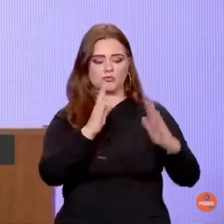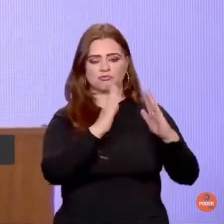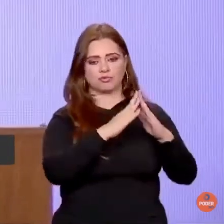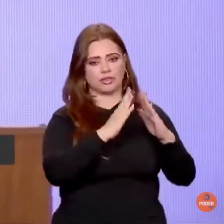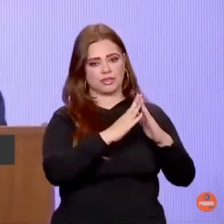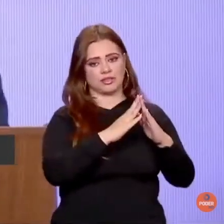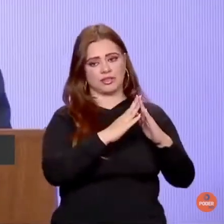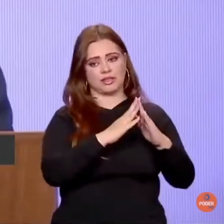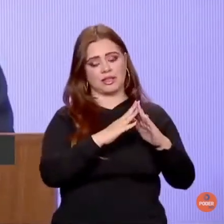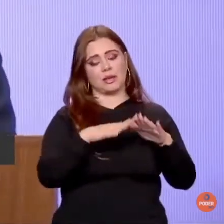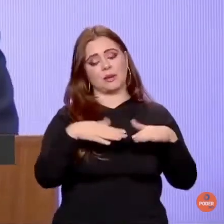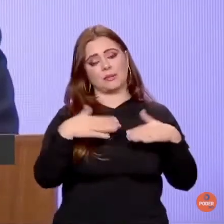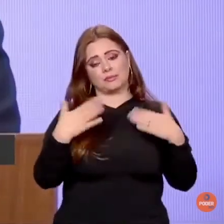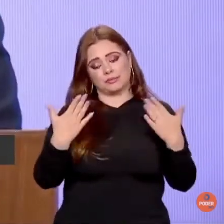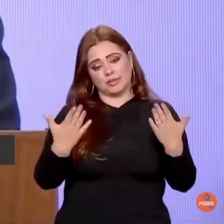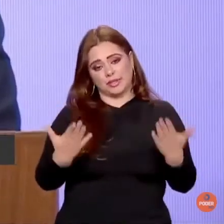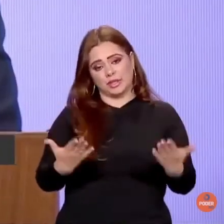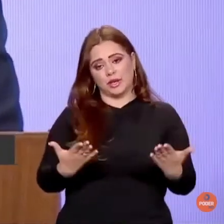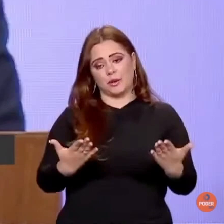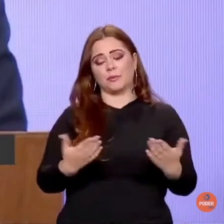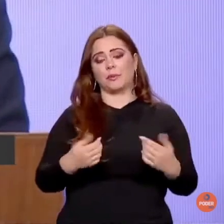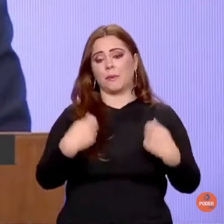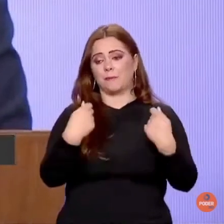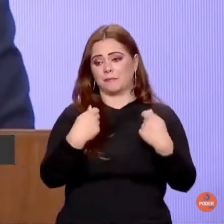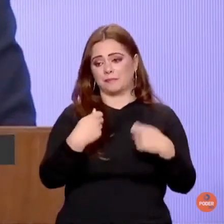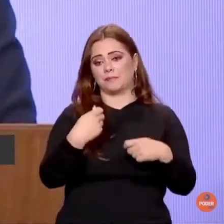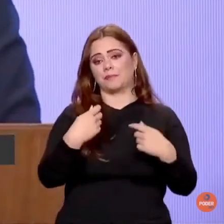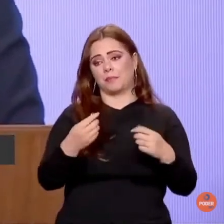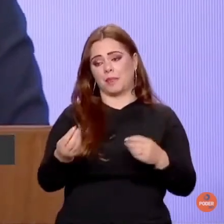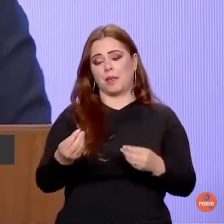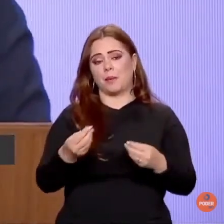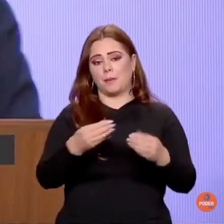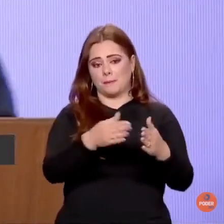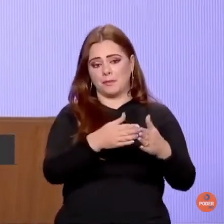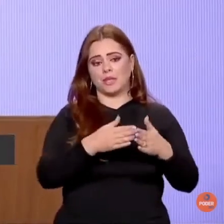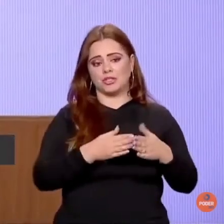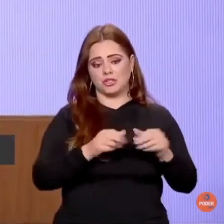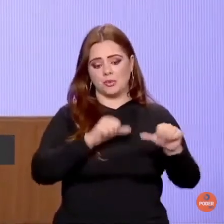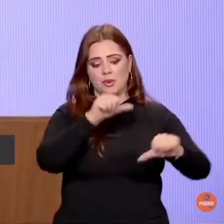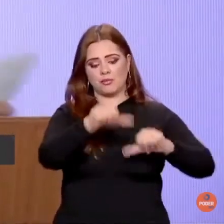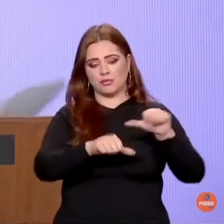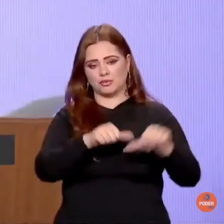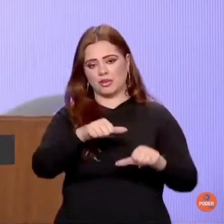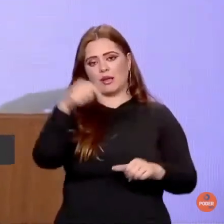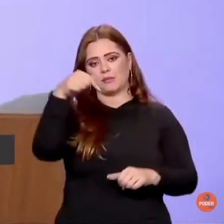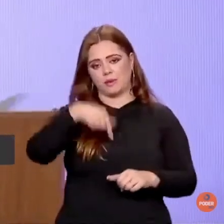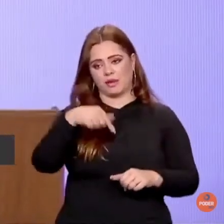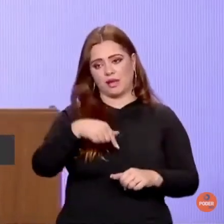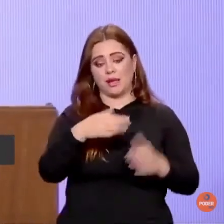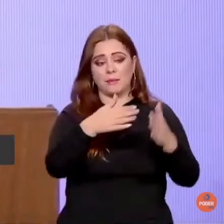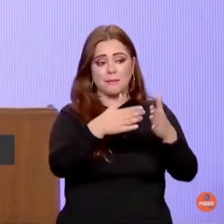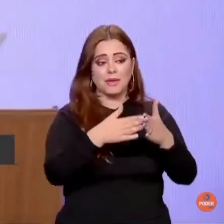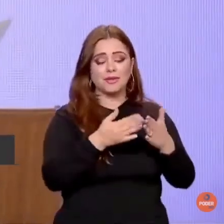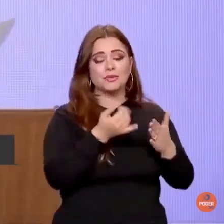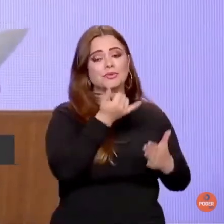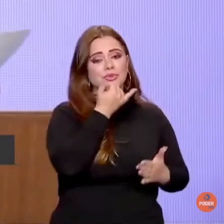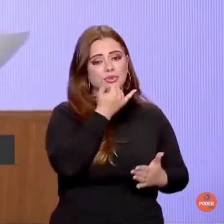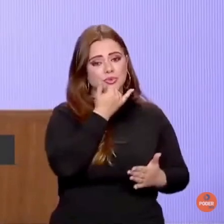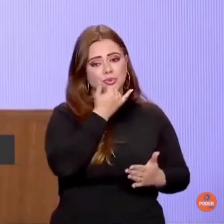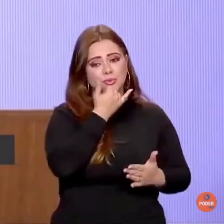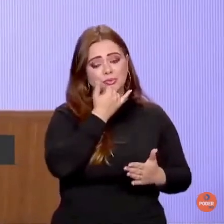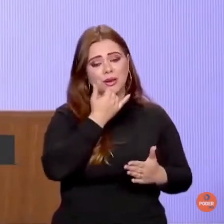não tinha tempo de ir no palácio, eu resolvi transferir para cá. Eu peço desculpas a vocês